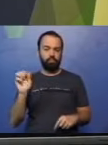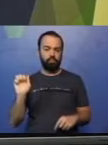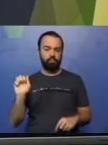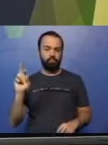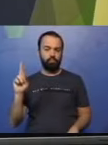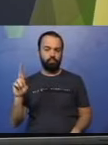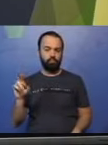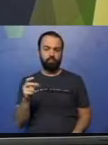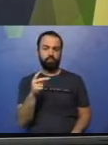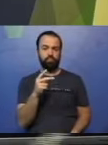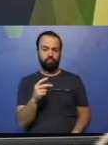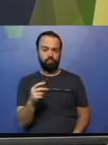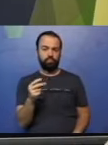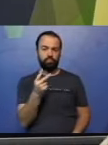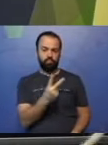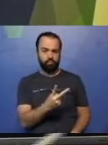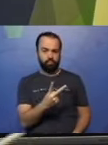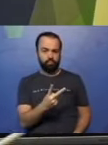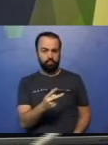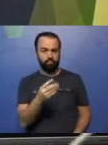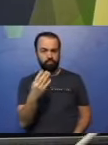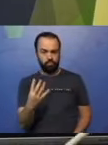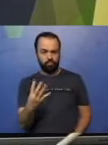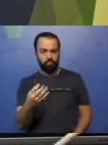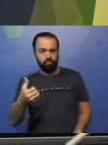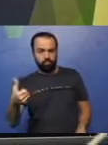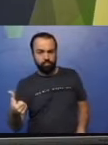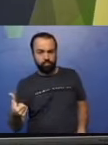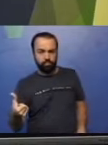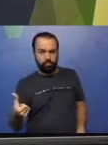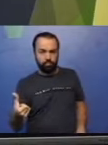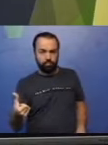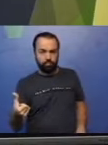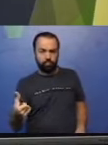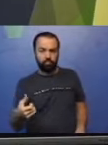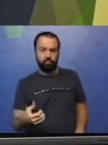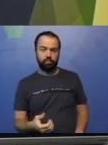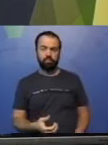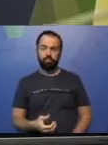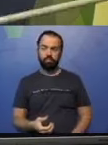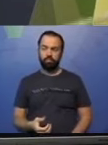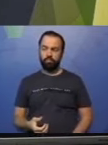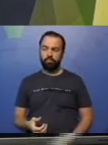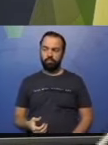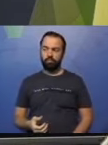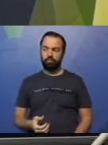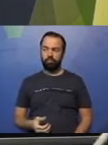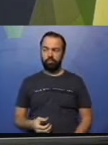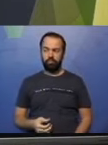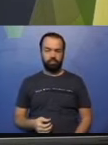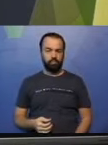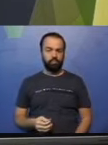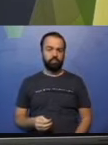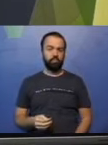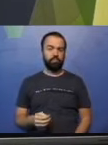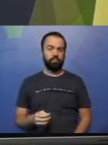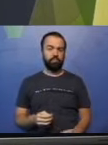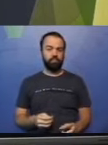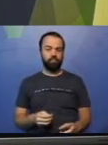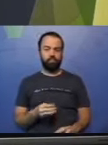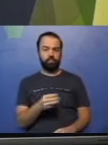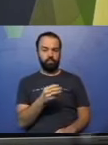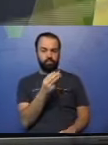Temos 2, 4 e o 6. Então tem 3 resultados que eu